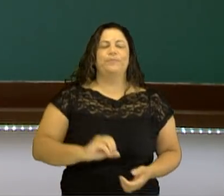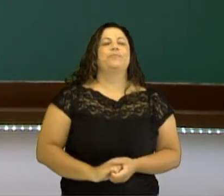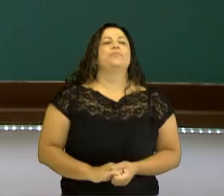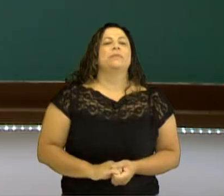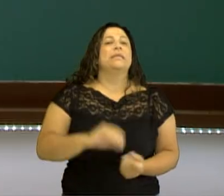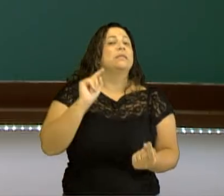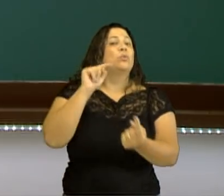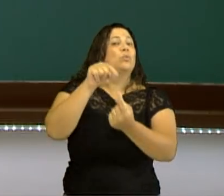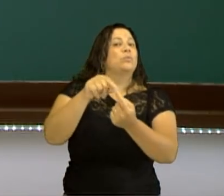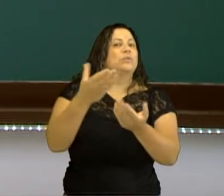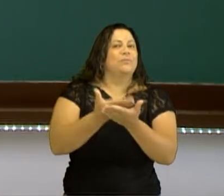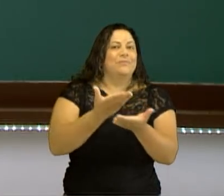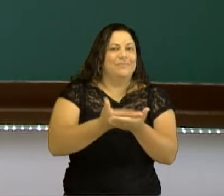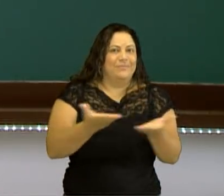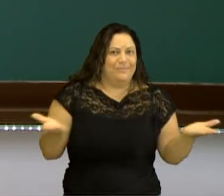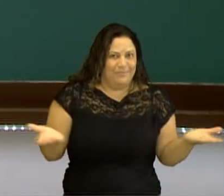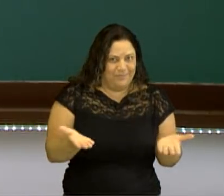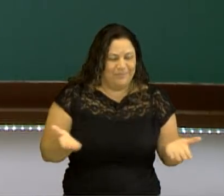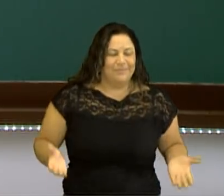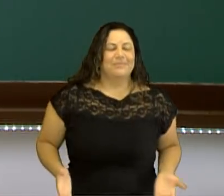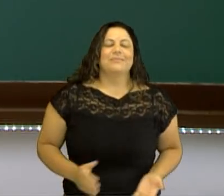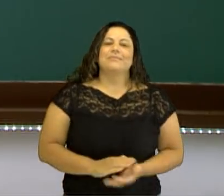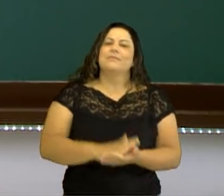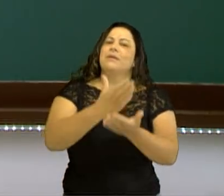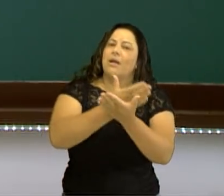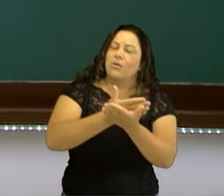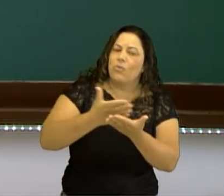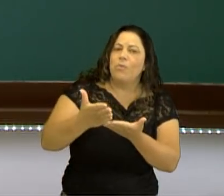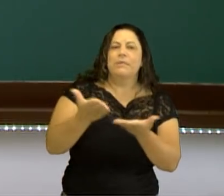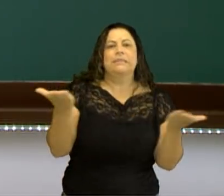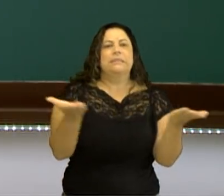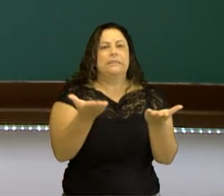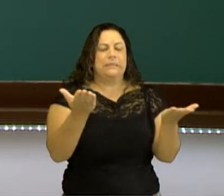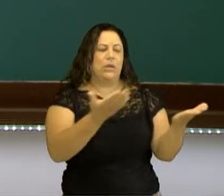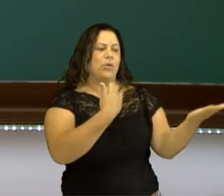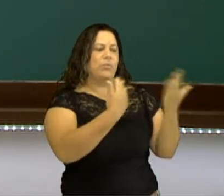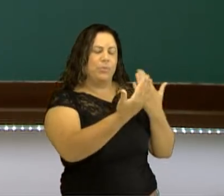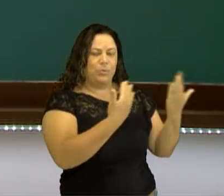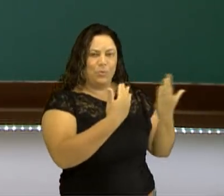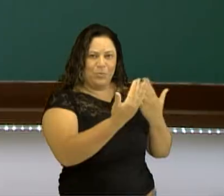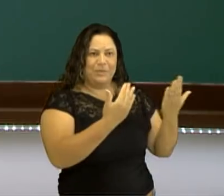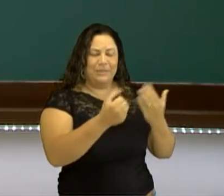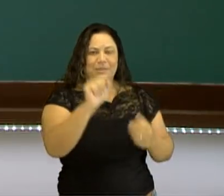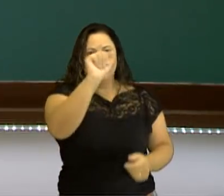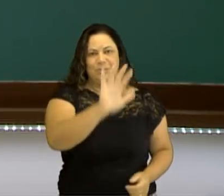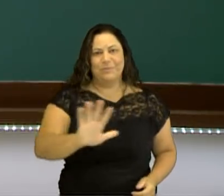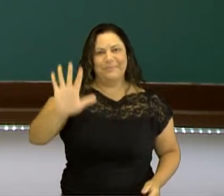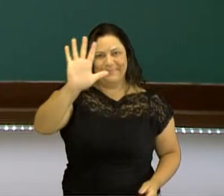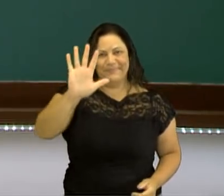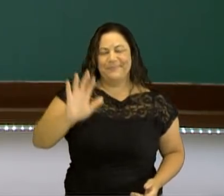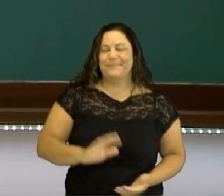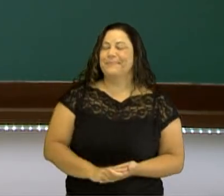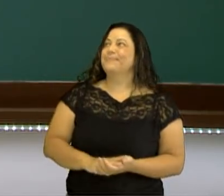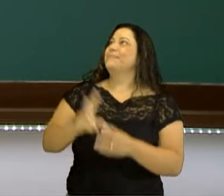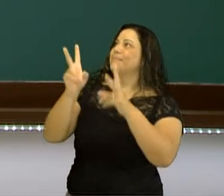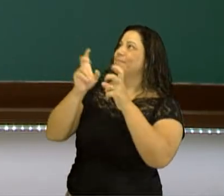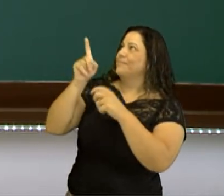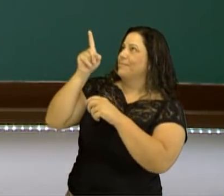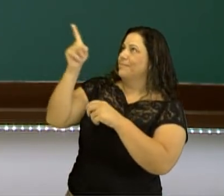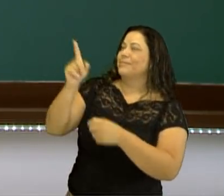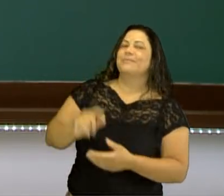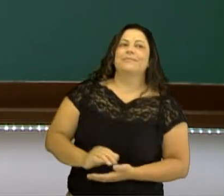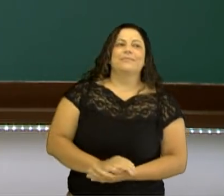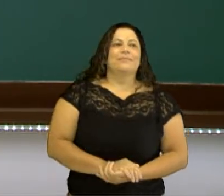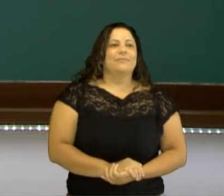aula. Vamos começar então conversando um pouquinho sobre essa imagem. Olha